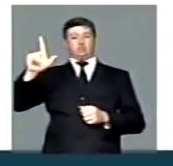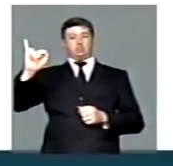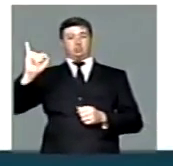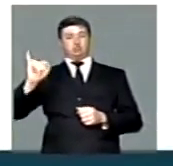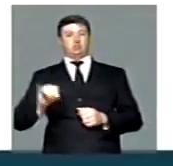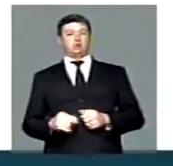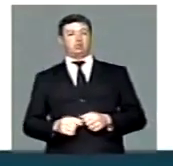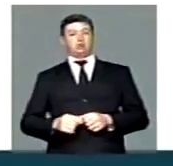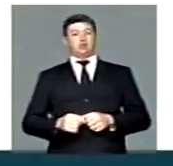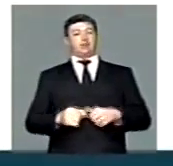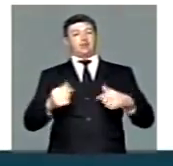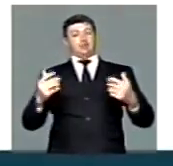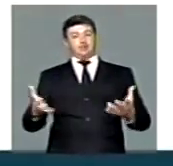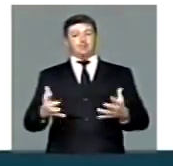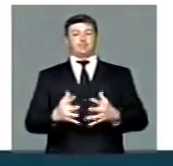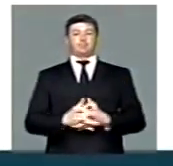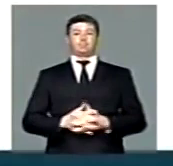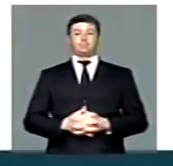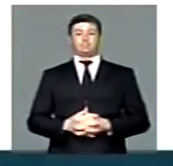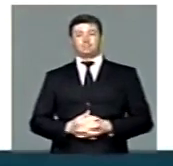Ubiali e